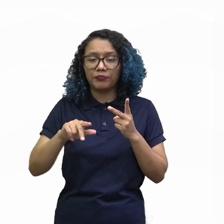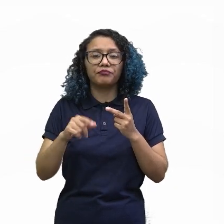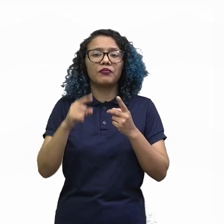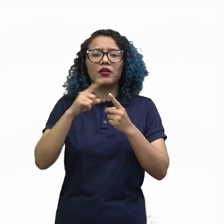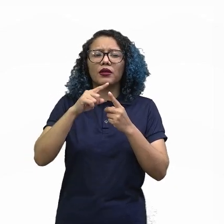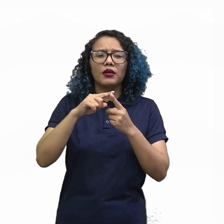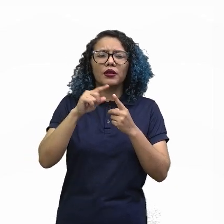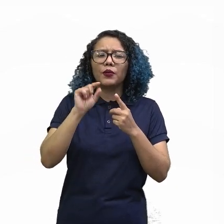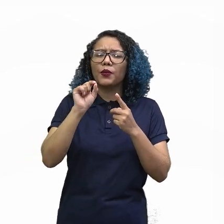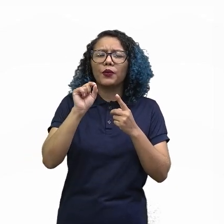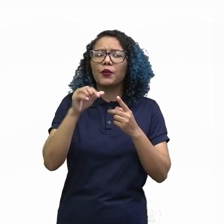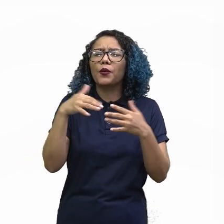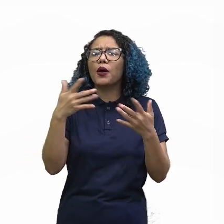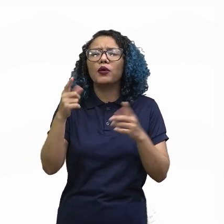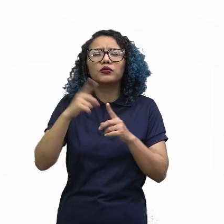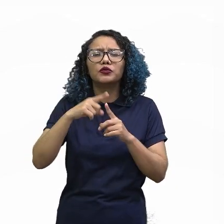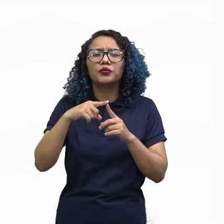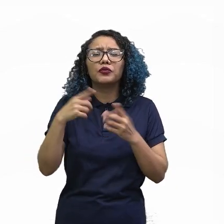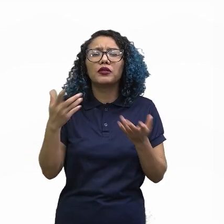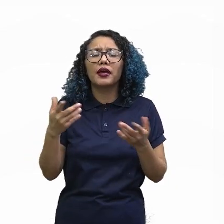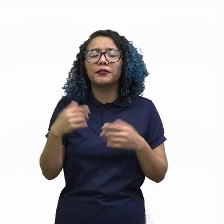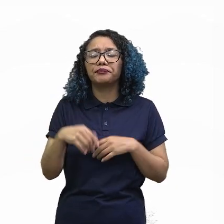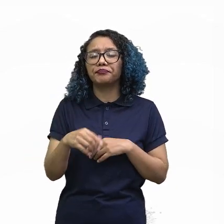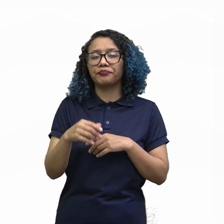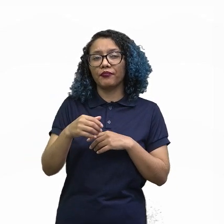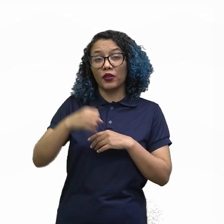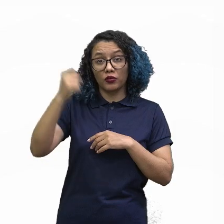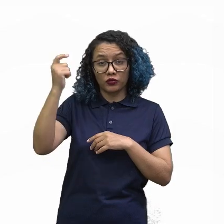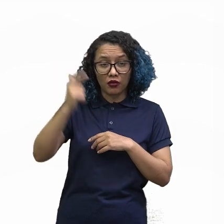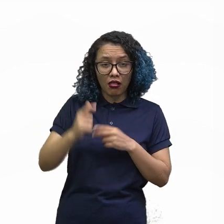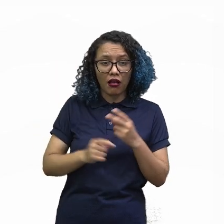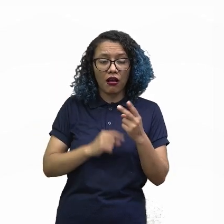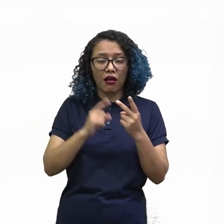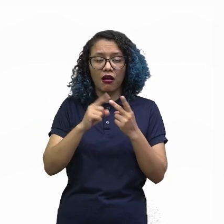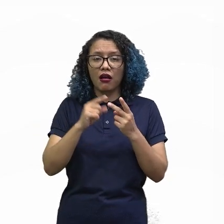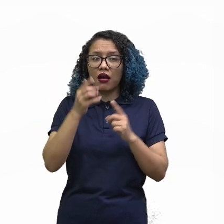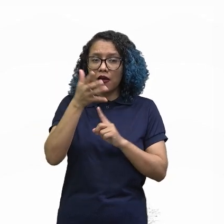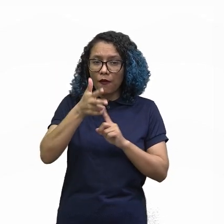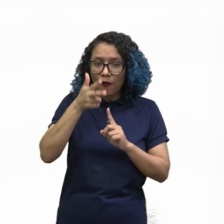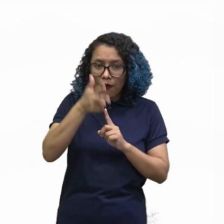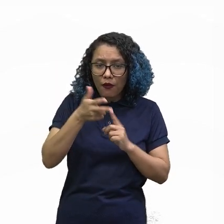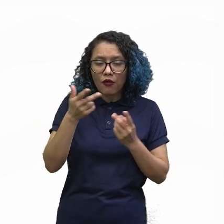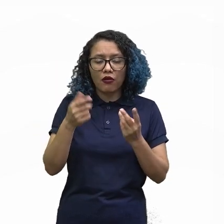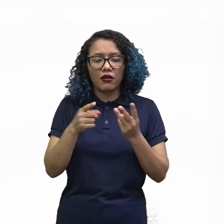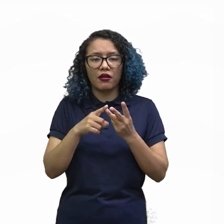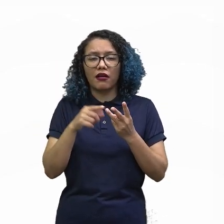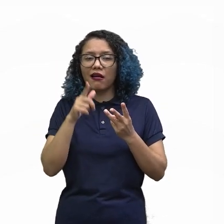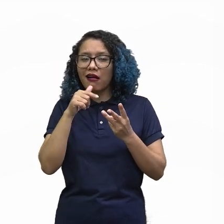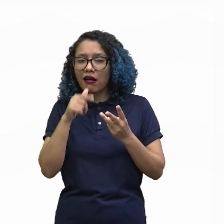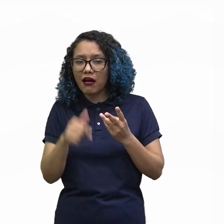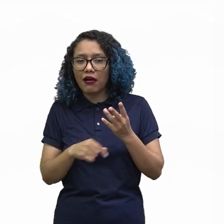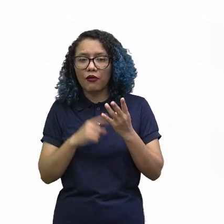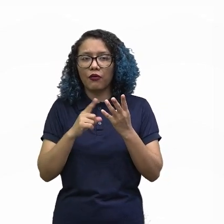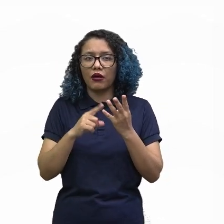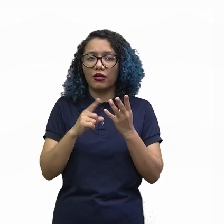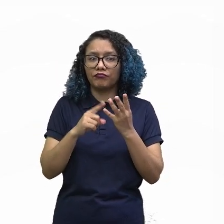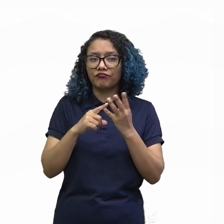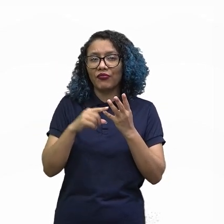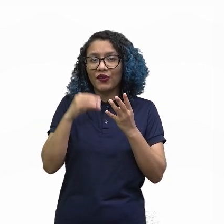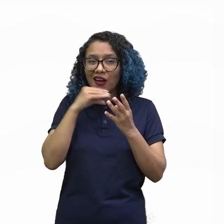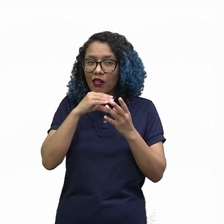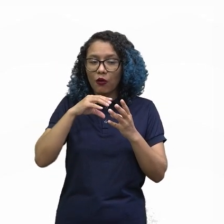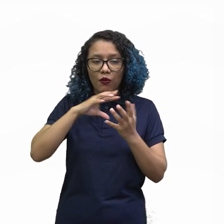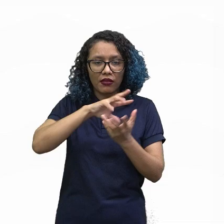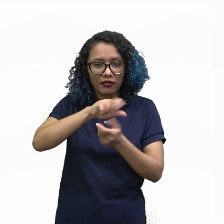elas incluem a energia solar, a eólica, a hídrica, geotérmica e